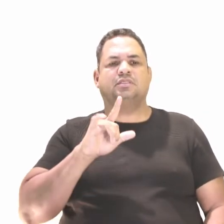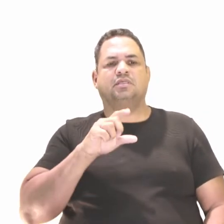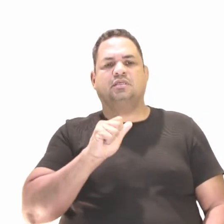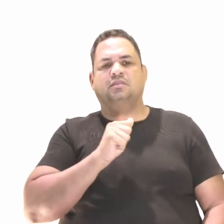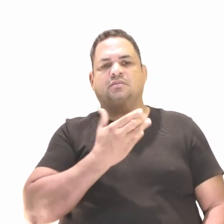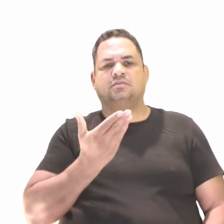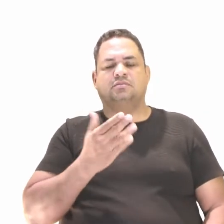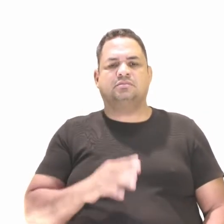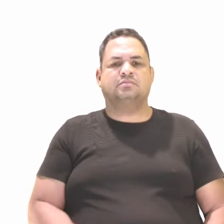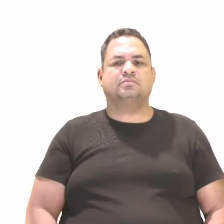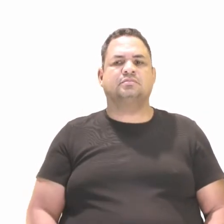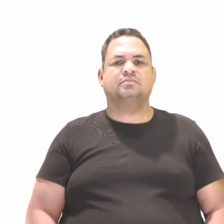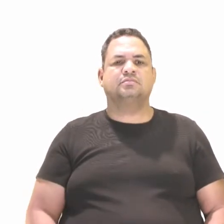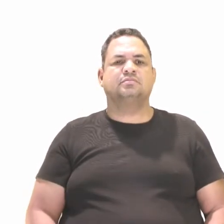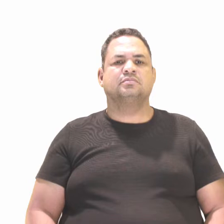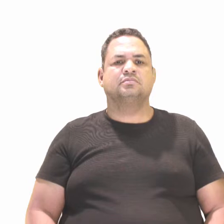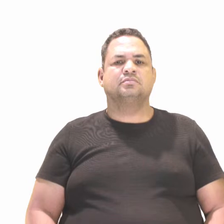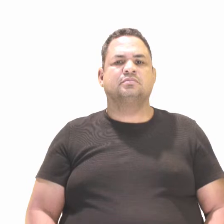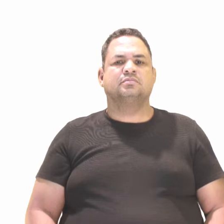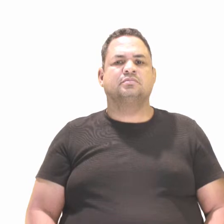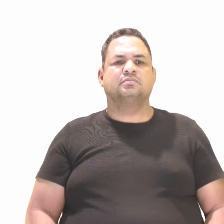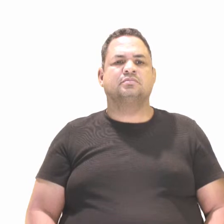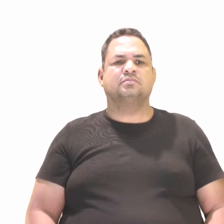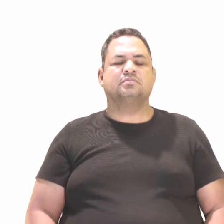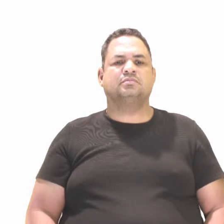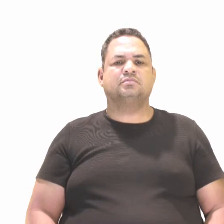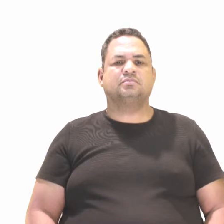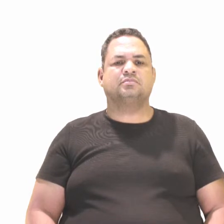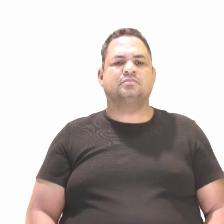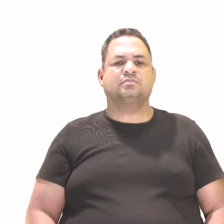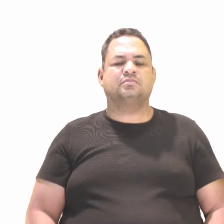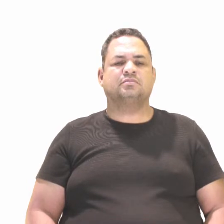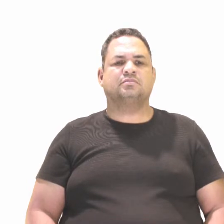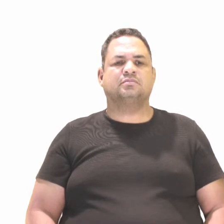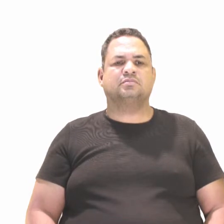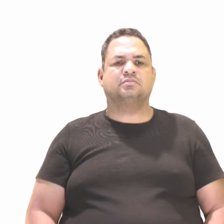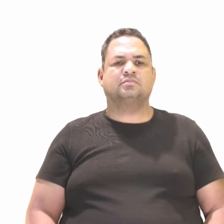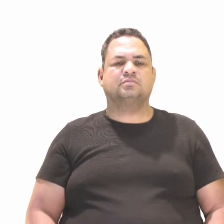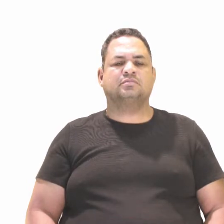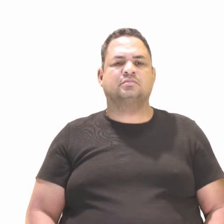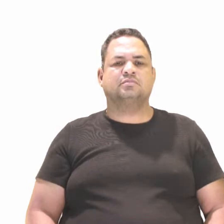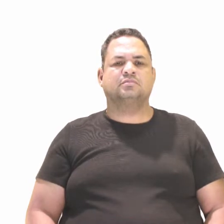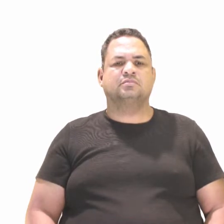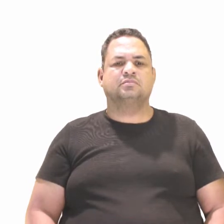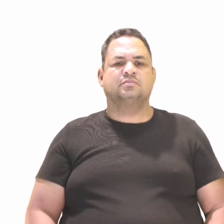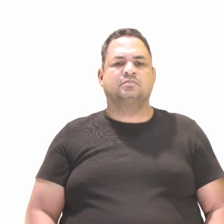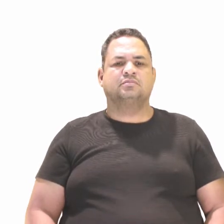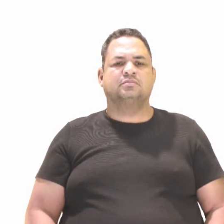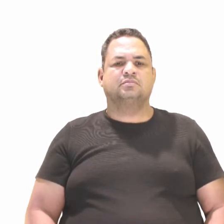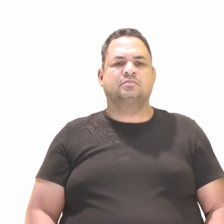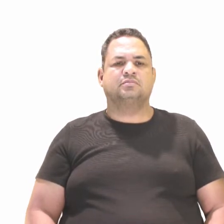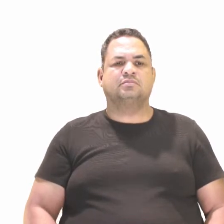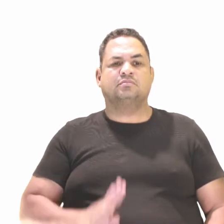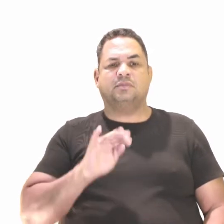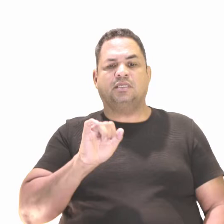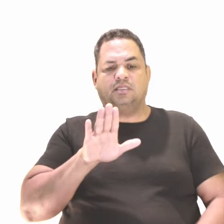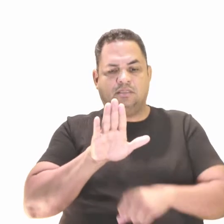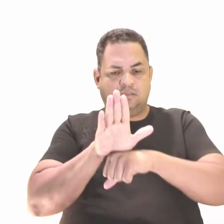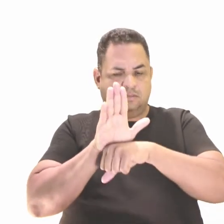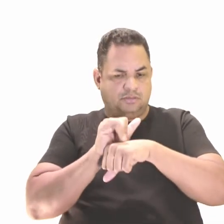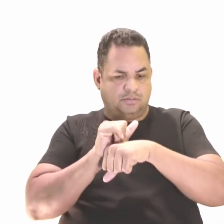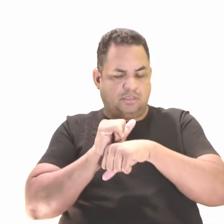o seguinte, would you like to come over and have some pizza? Então, a Bia tá chamando